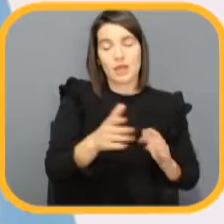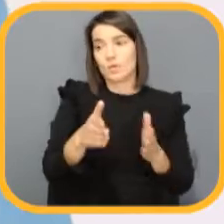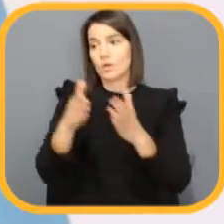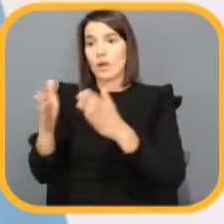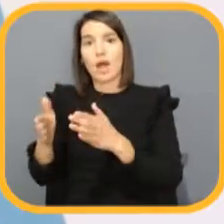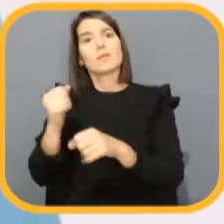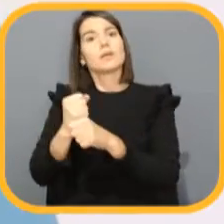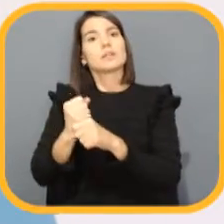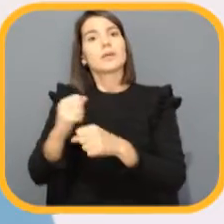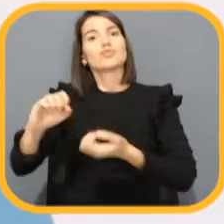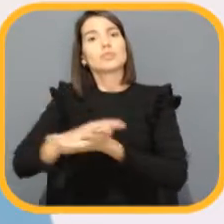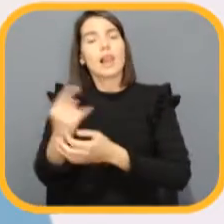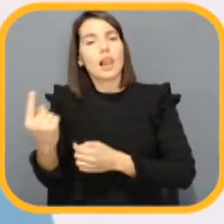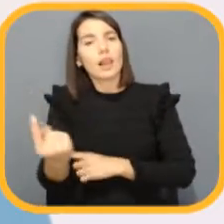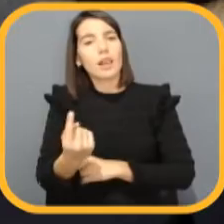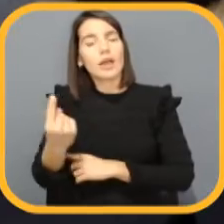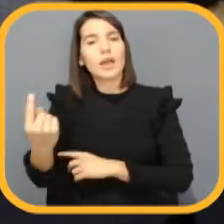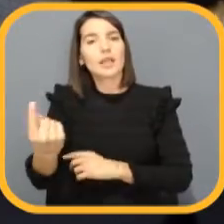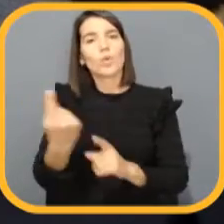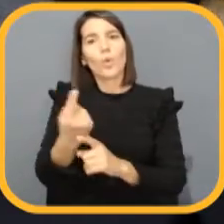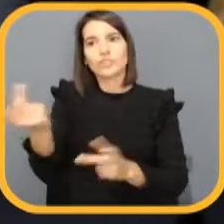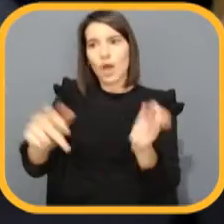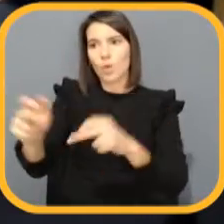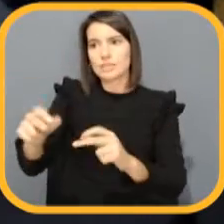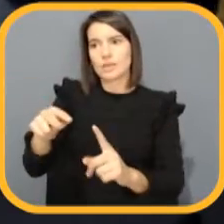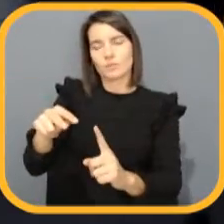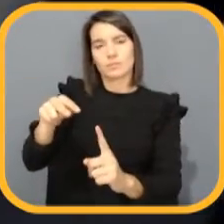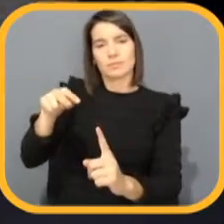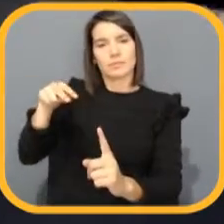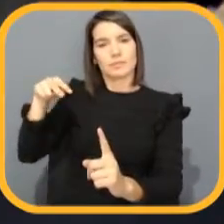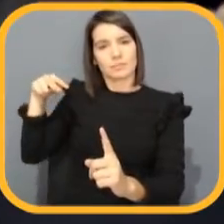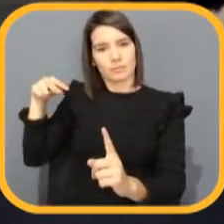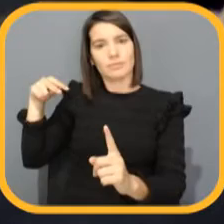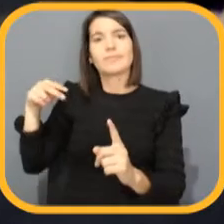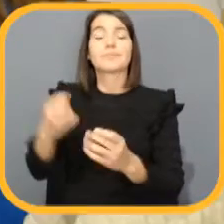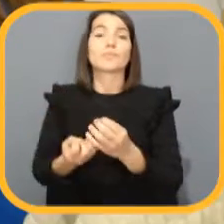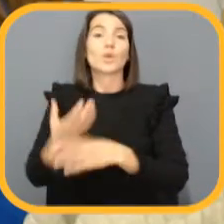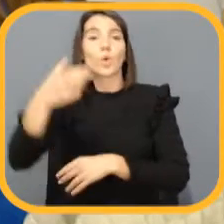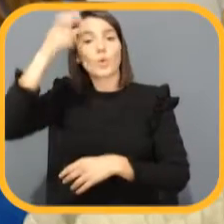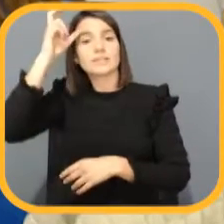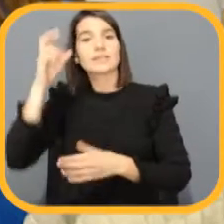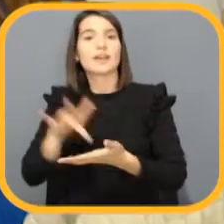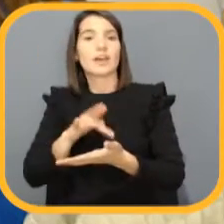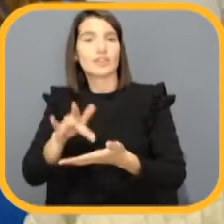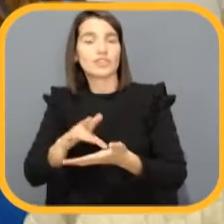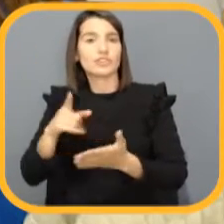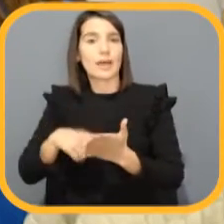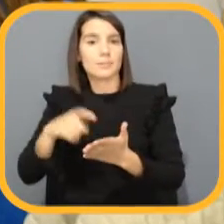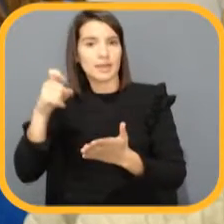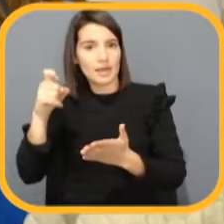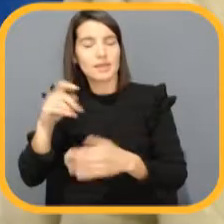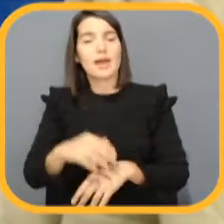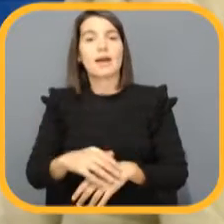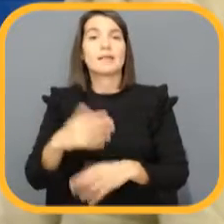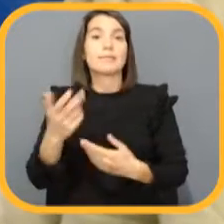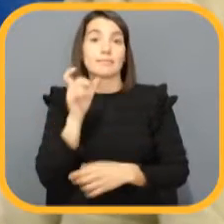há um jornalismo lento que tem um olhar distante dos acontecimentos. Foi um conceito criado pela revista britânica Delayed Gratification.